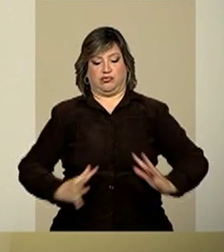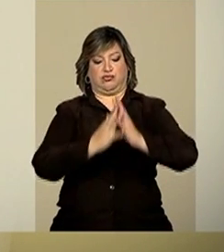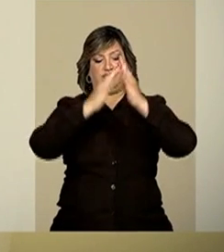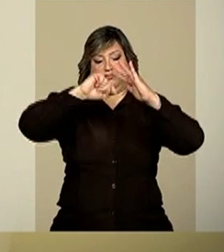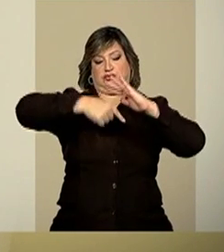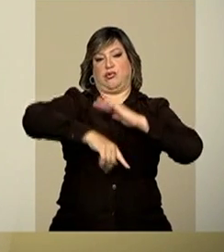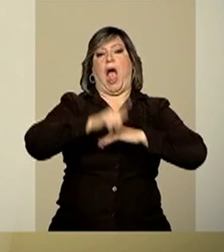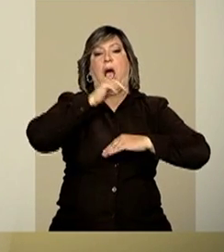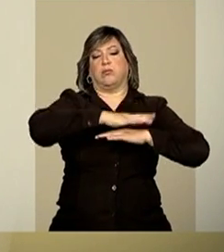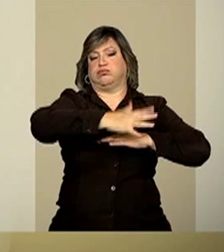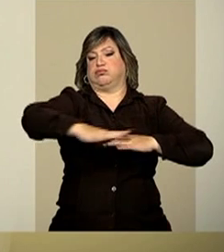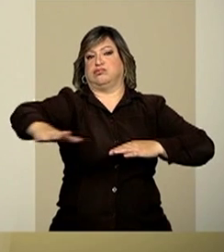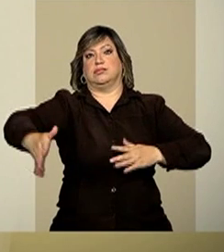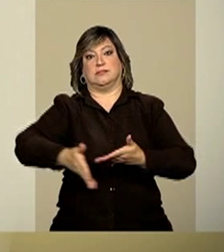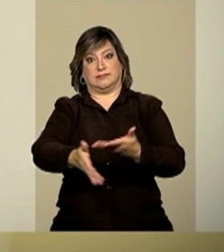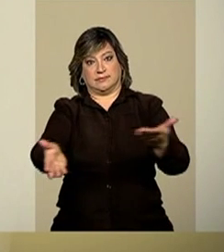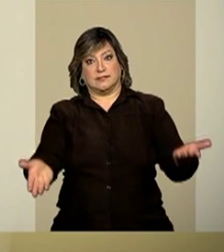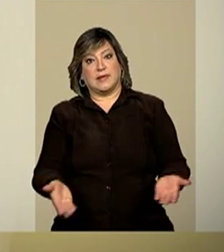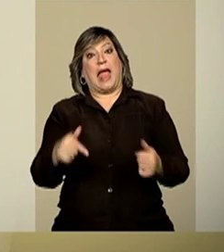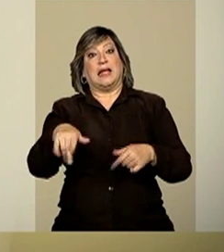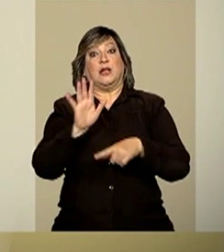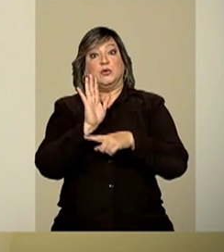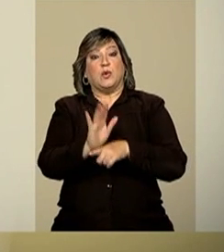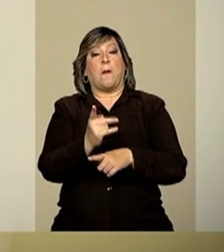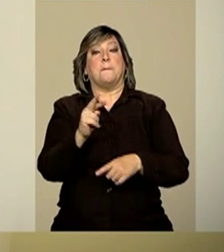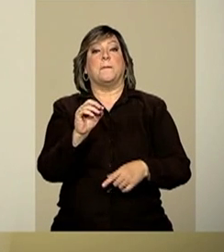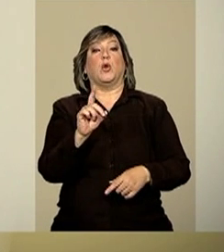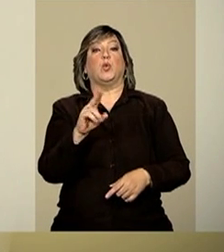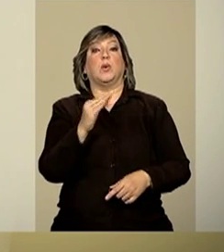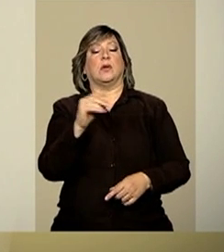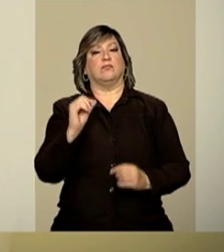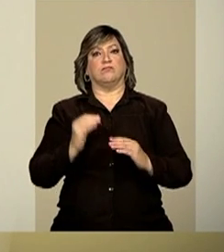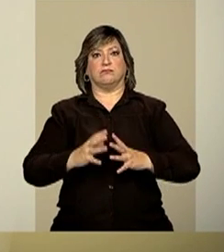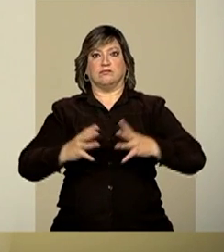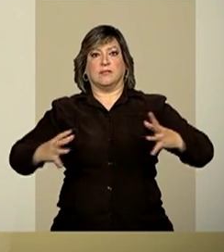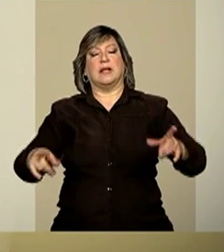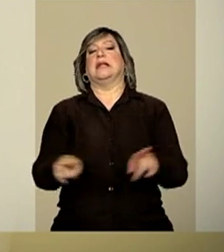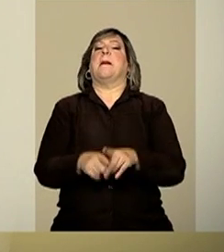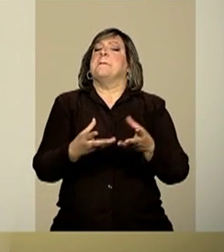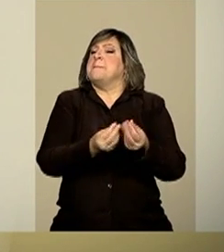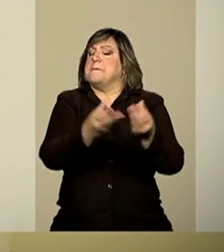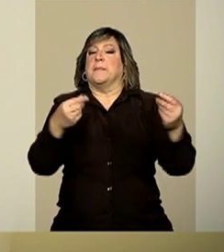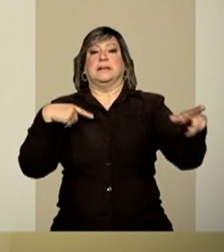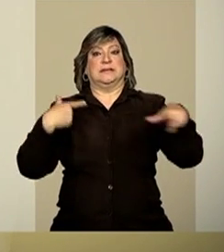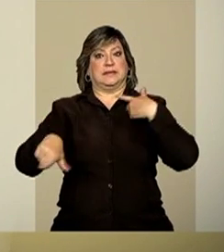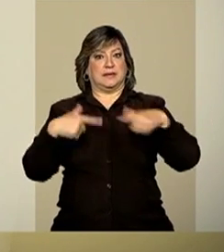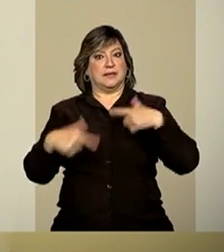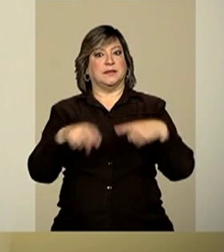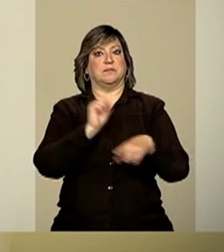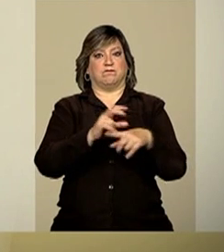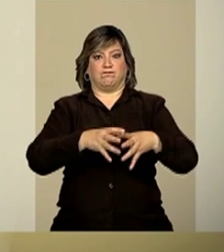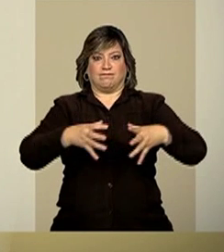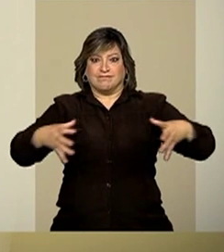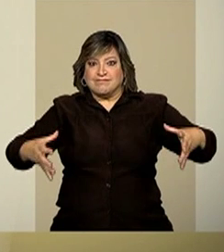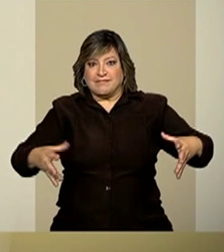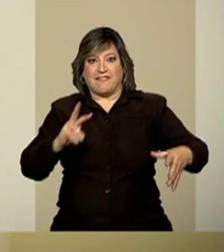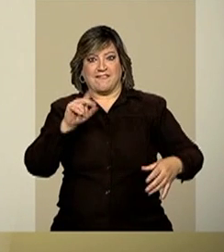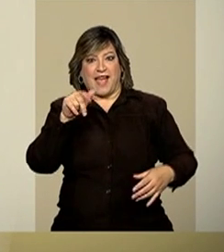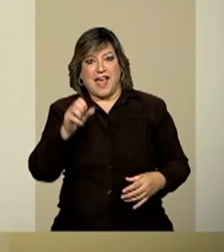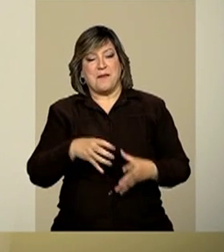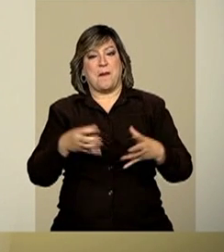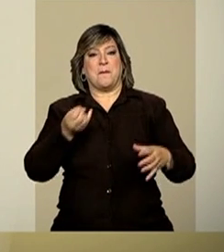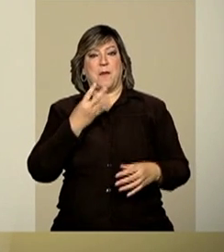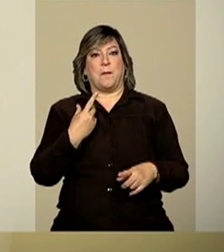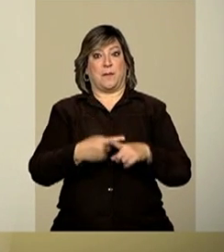Assim, vamos estimular toda a cadeia produtiva e gerar milhares e milhares de empregos. Além disso,